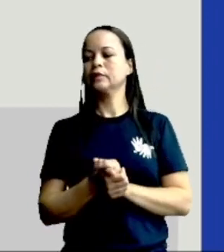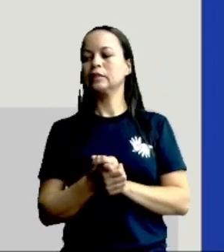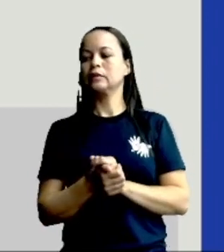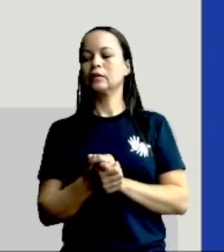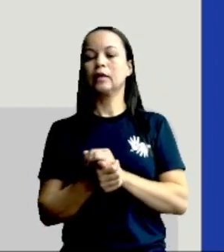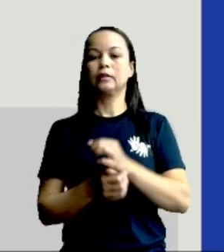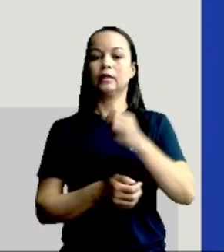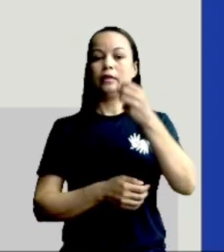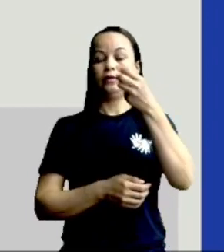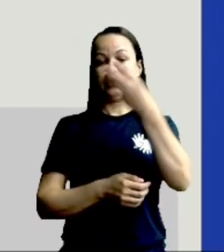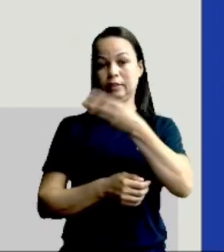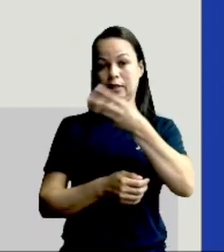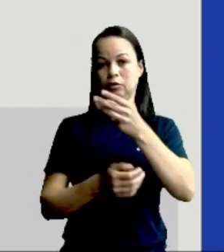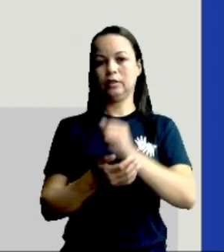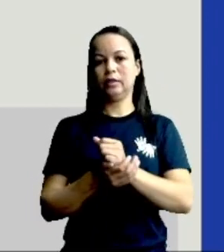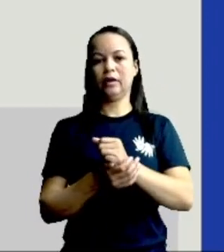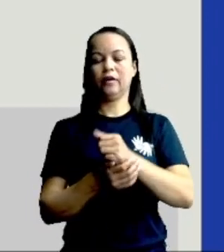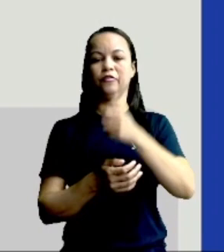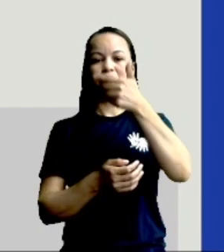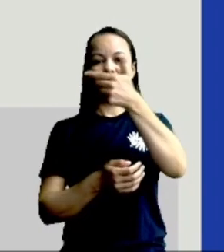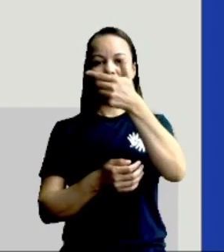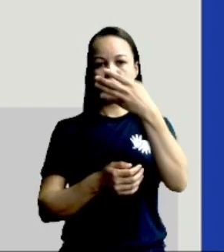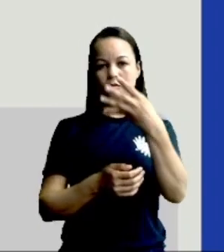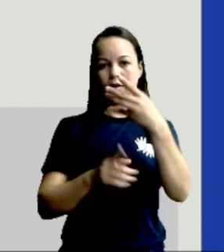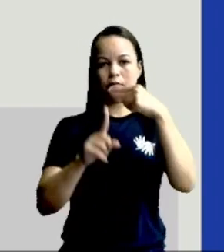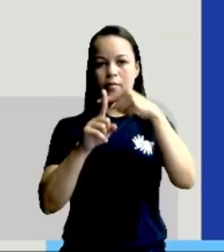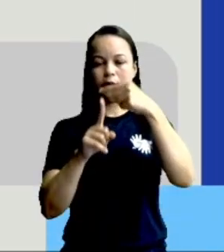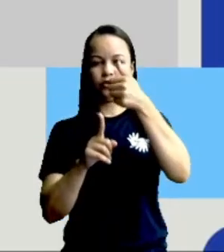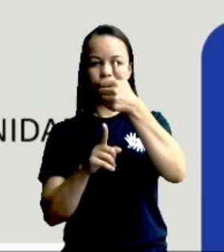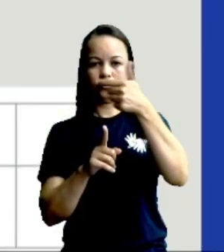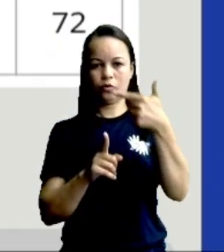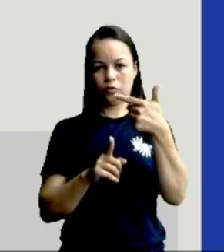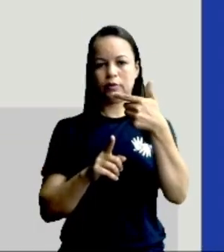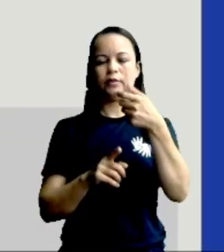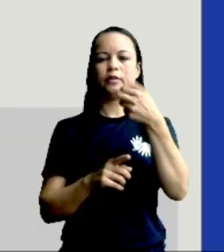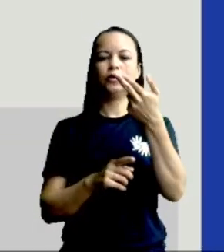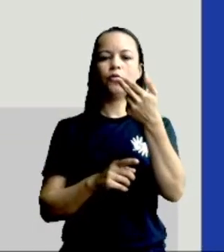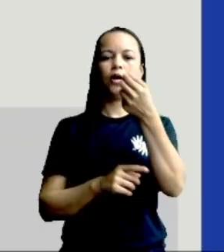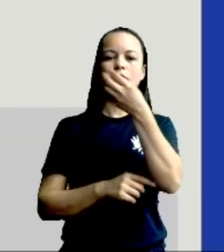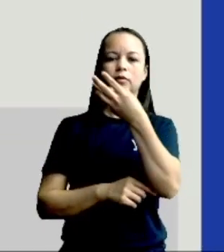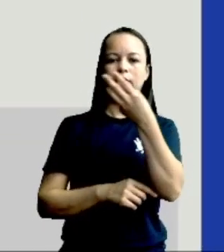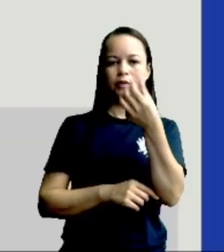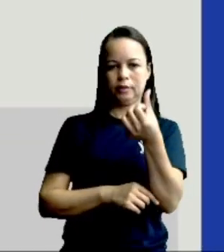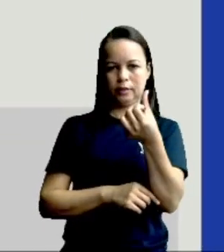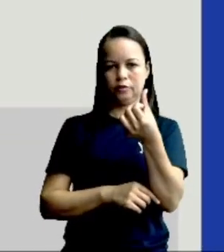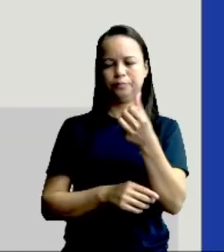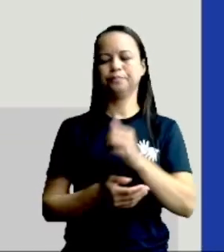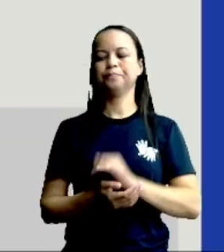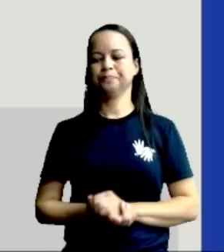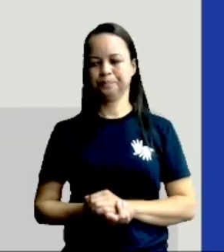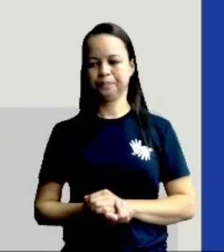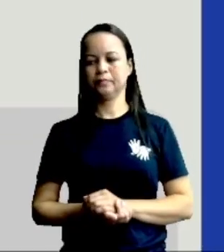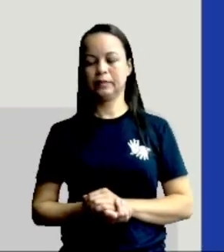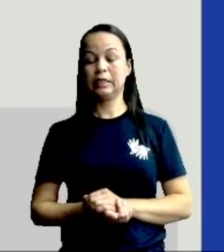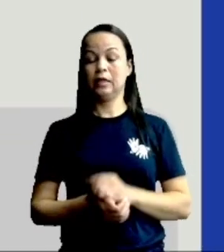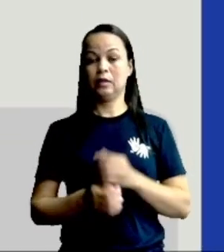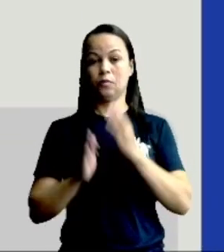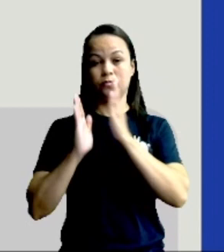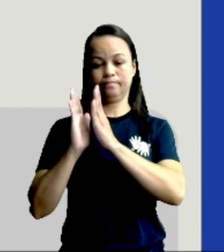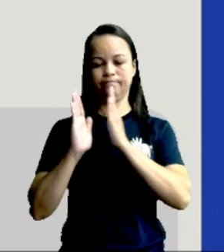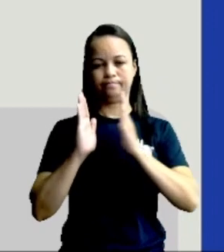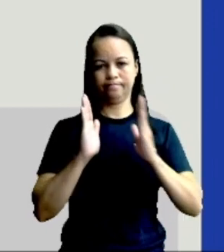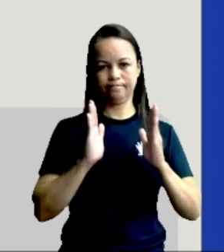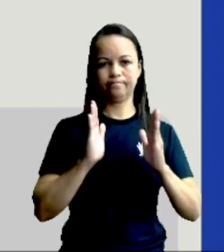12, 36. Vamos agora ver o que ocorreu com o quarto e o quinto dia. O padrão de regularidade da